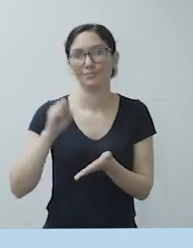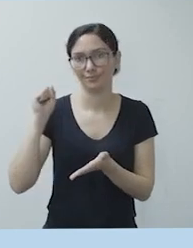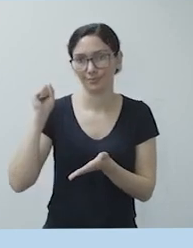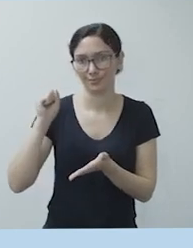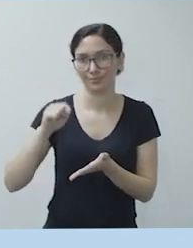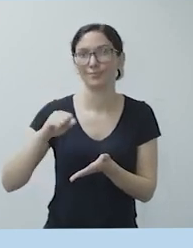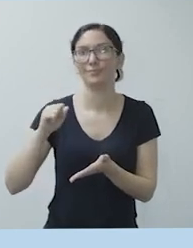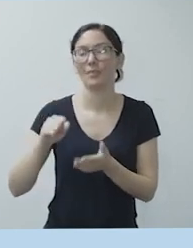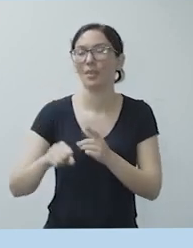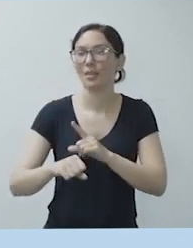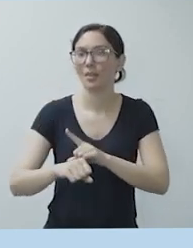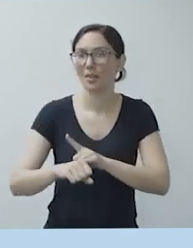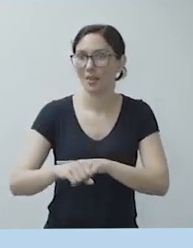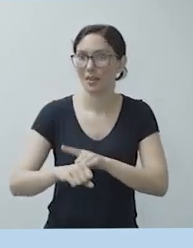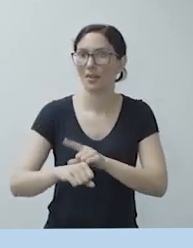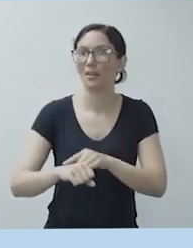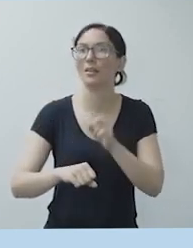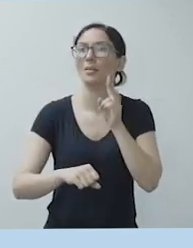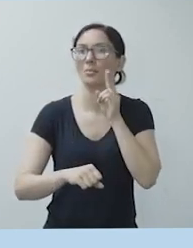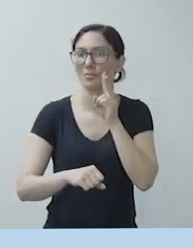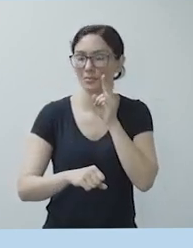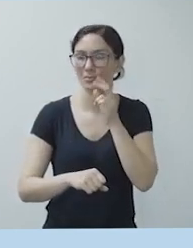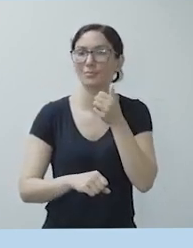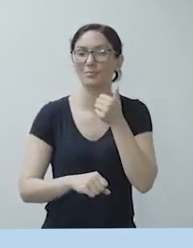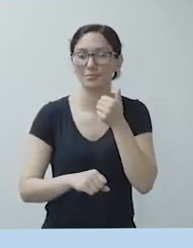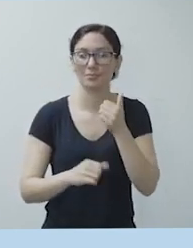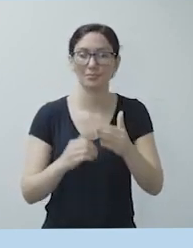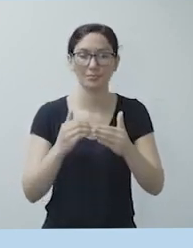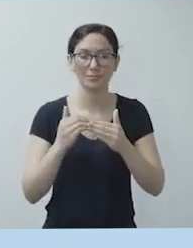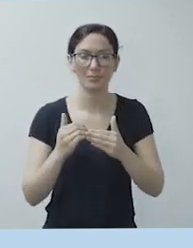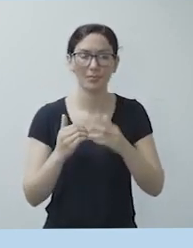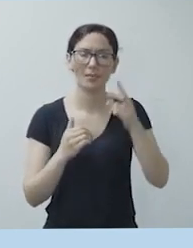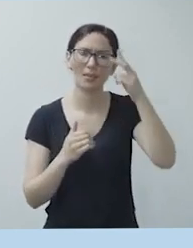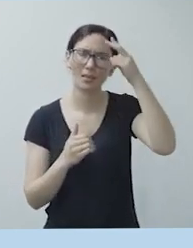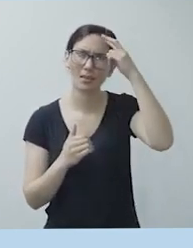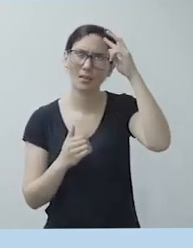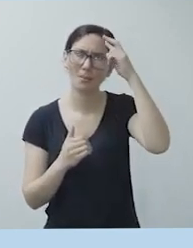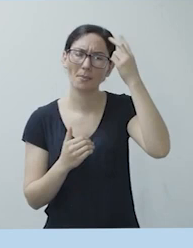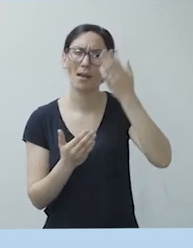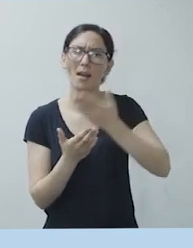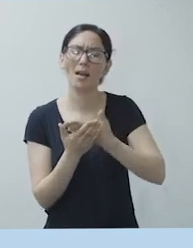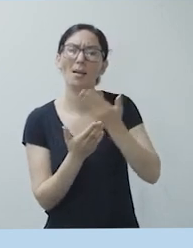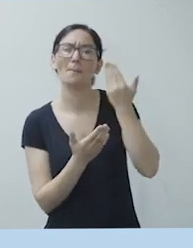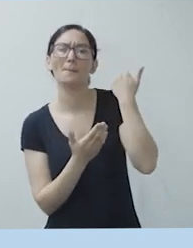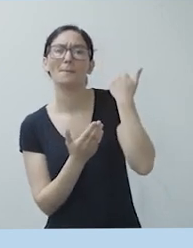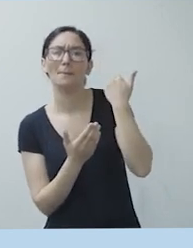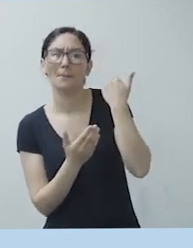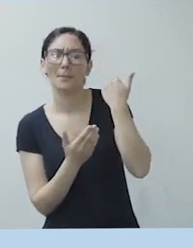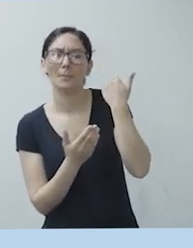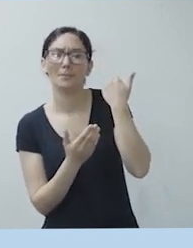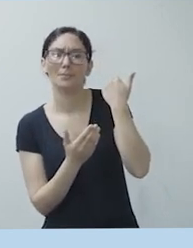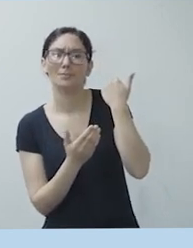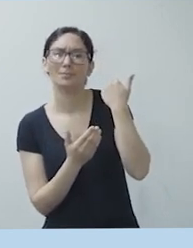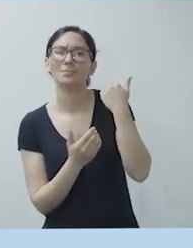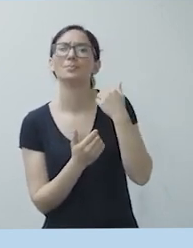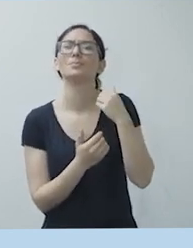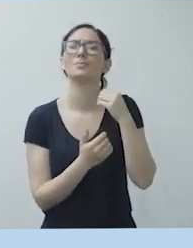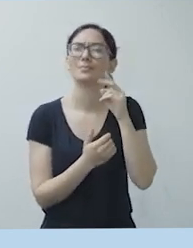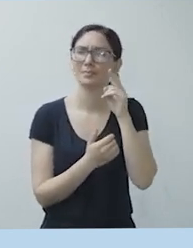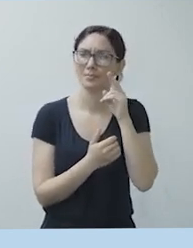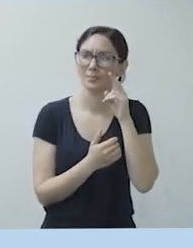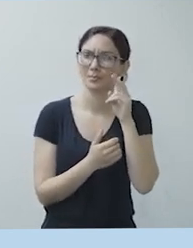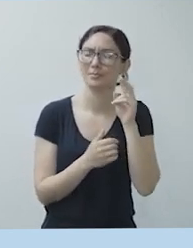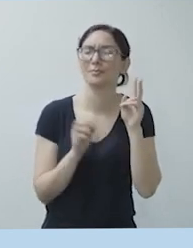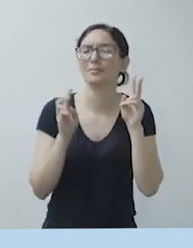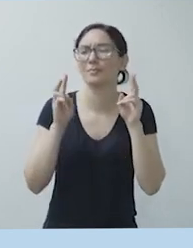Sim, tivemos um tempo para isso. Nós fizemos o recordando? Recordando da aula anterior,